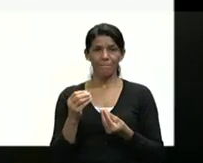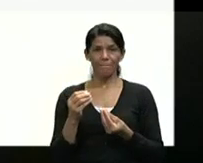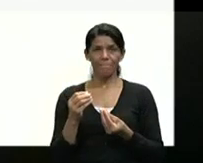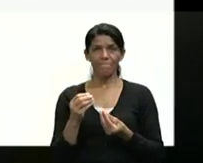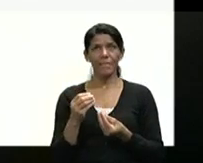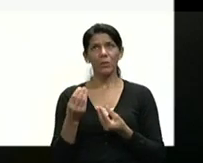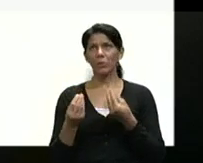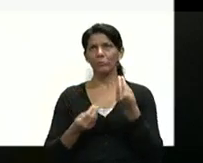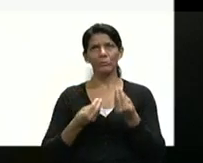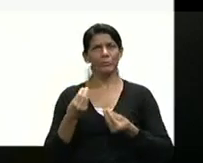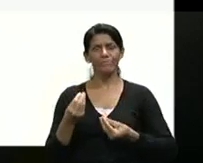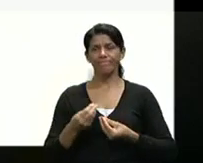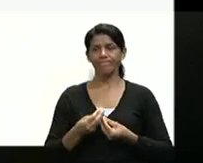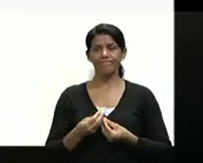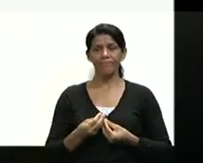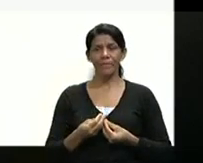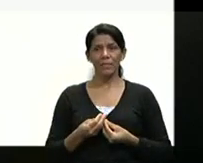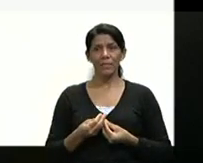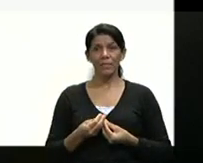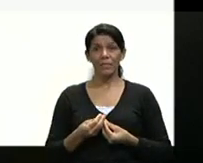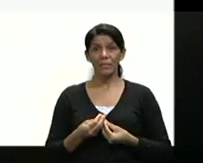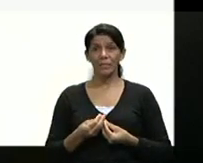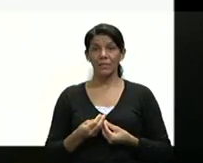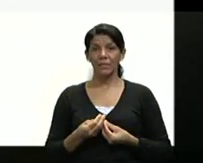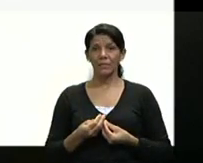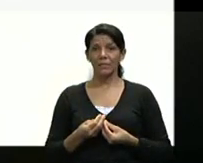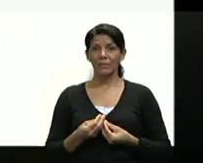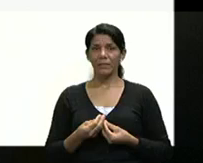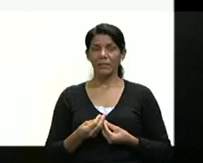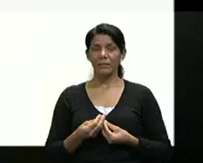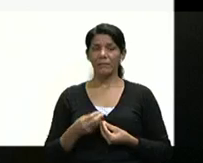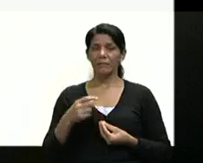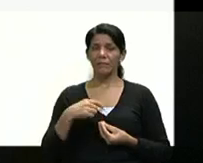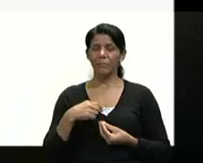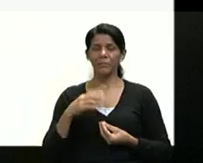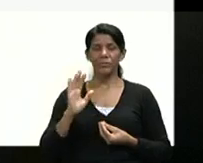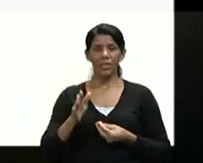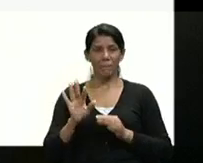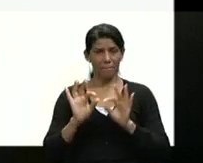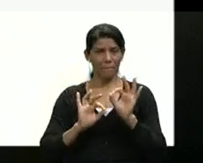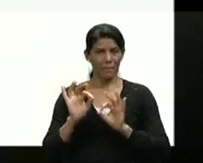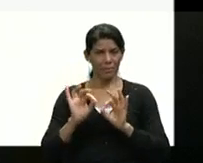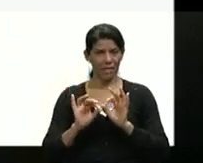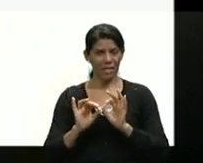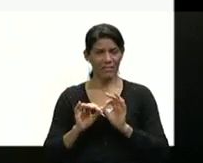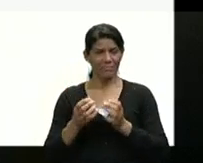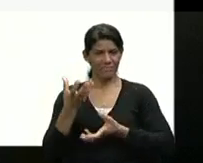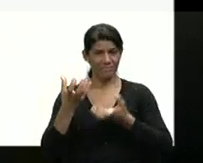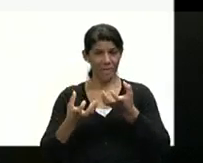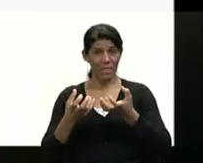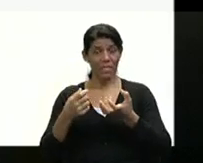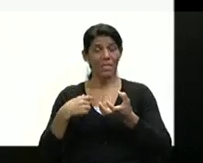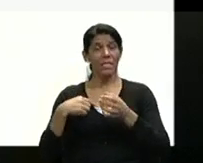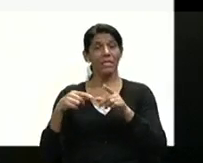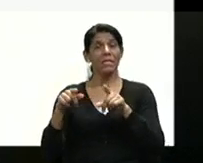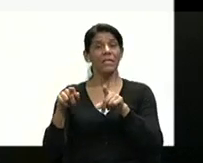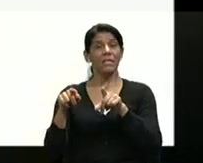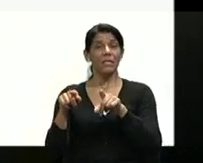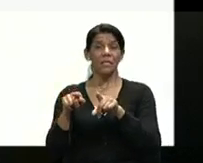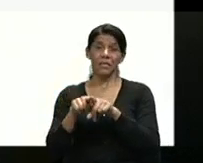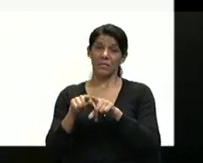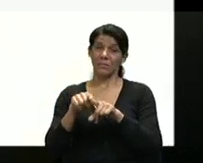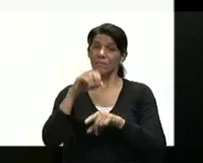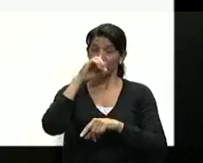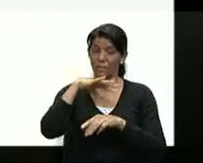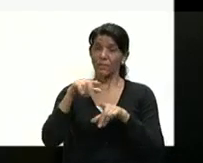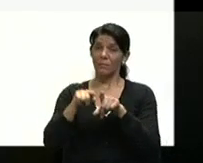como eu posso dizer, premeditada, né, gerando violência. E também as quedas, que aí, quando